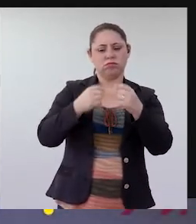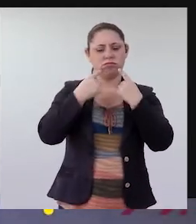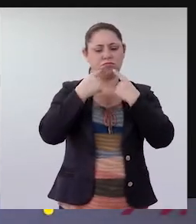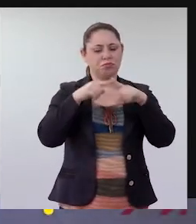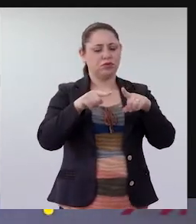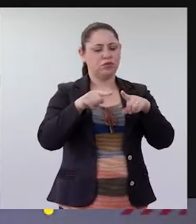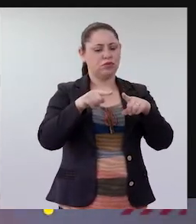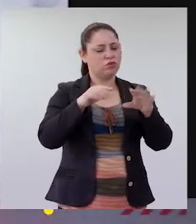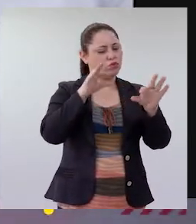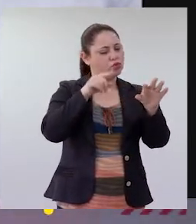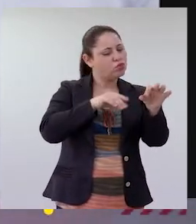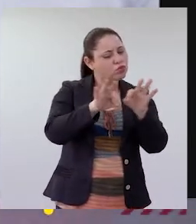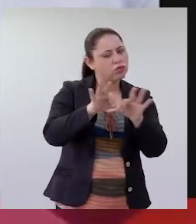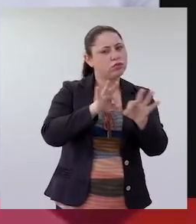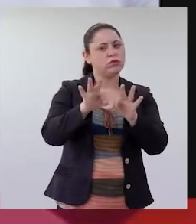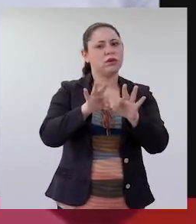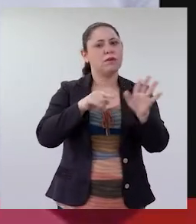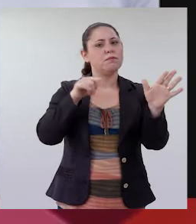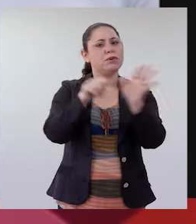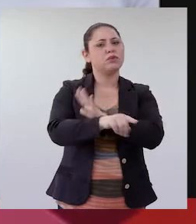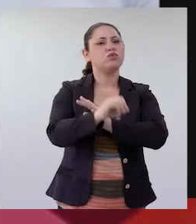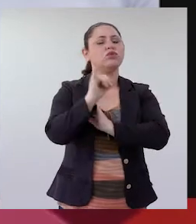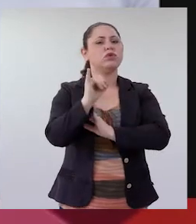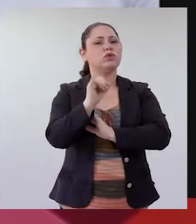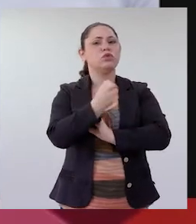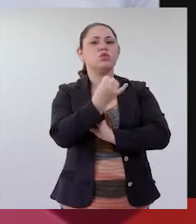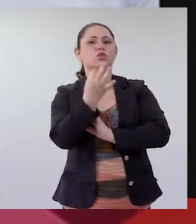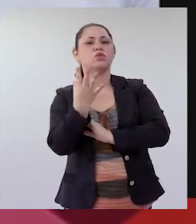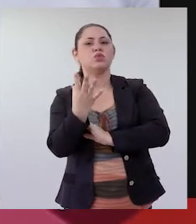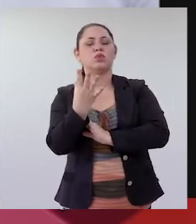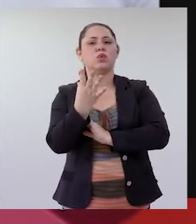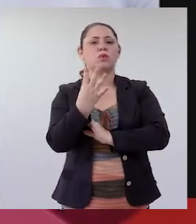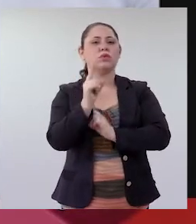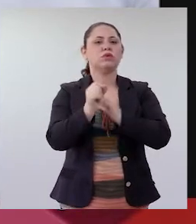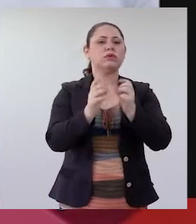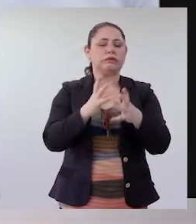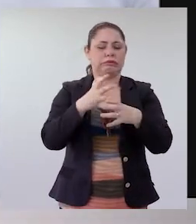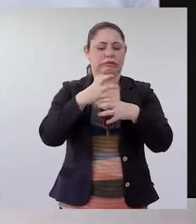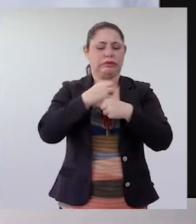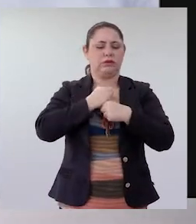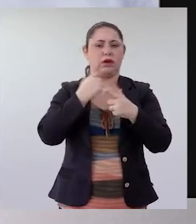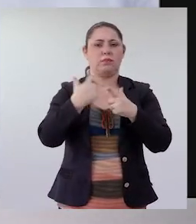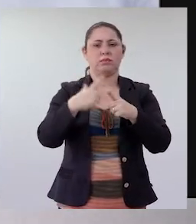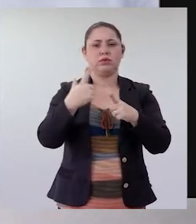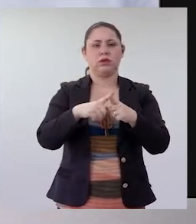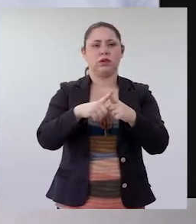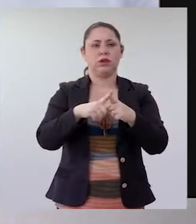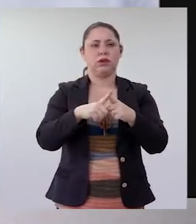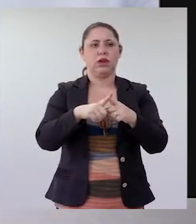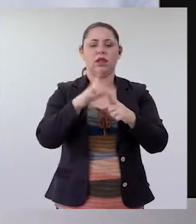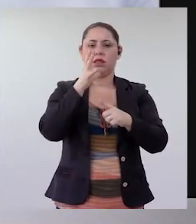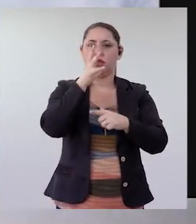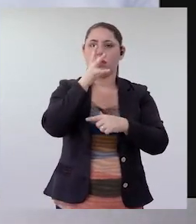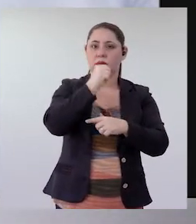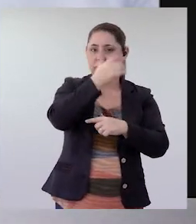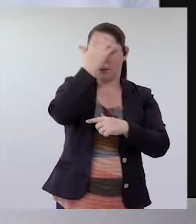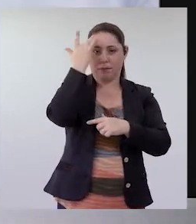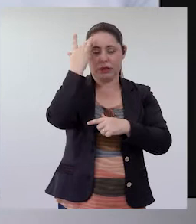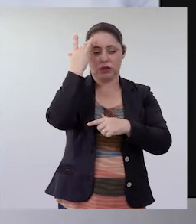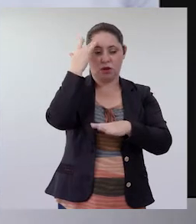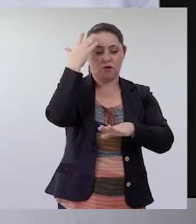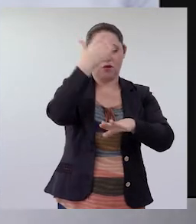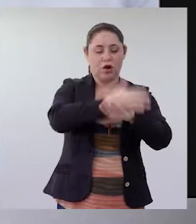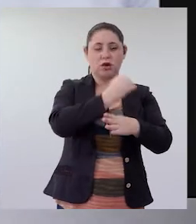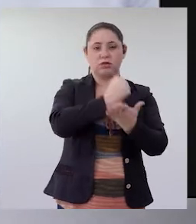dado, eu me pergunto se ele não estaria relacionado até um represamento da demanda, conforme você bem colocou,